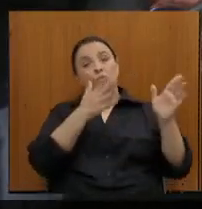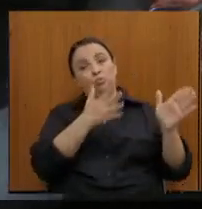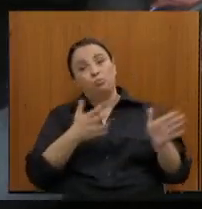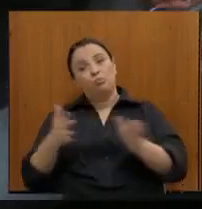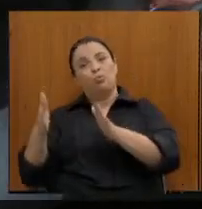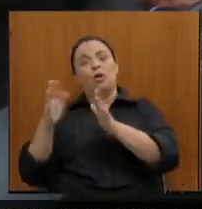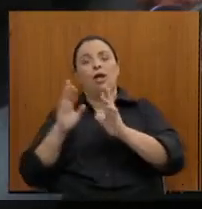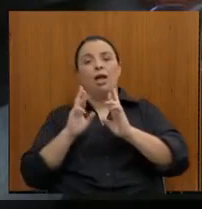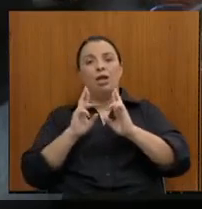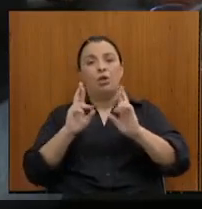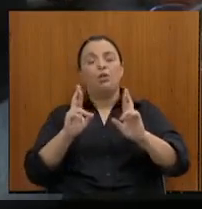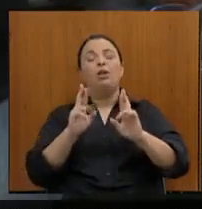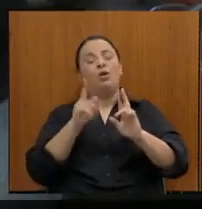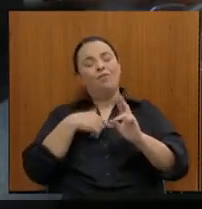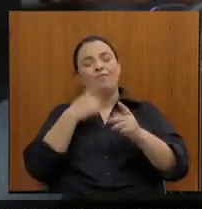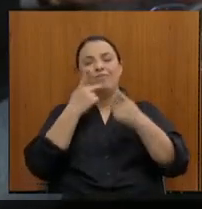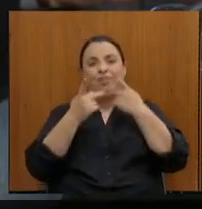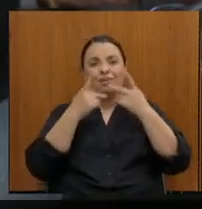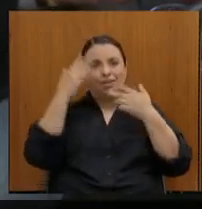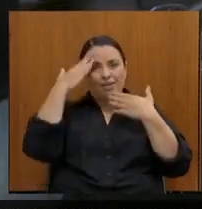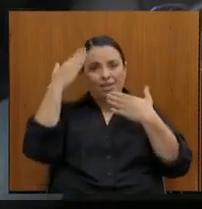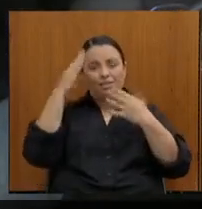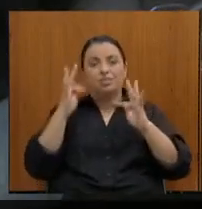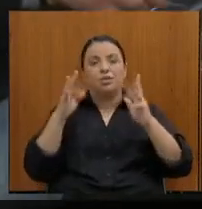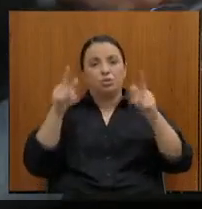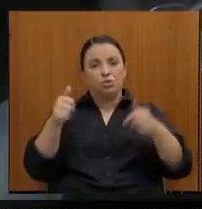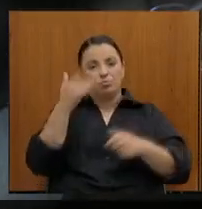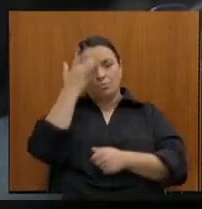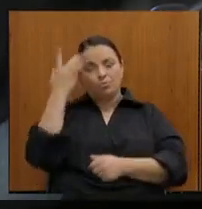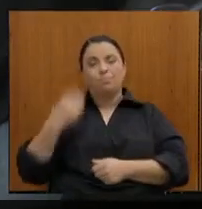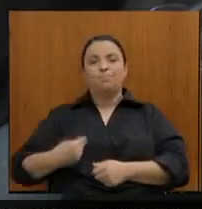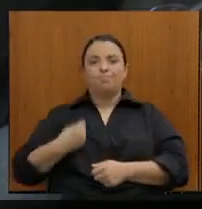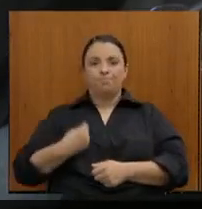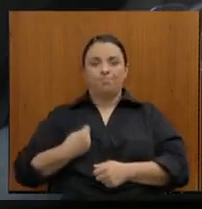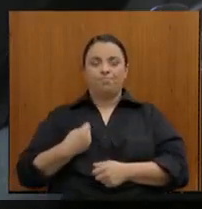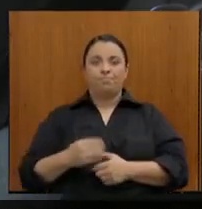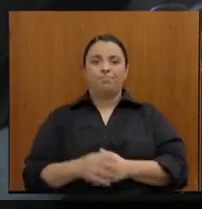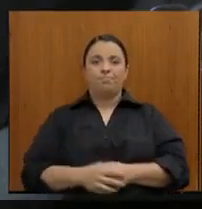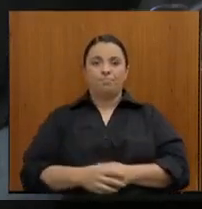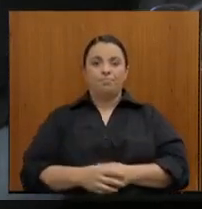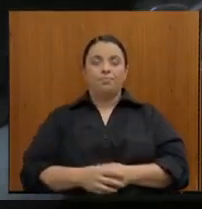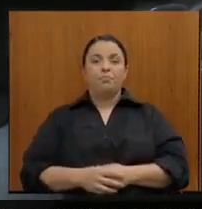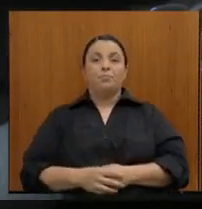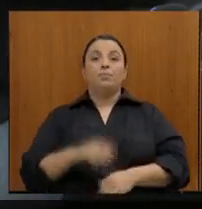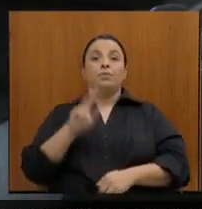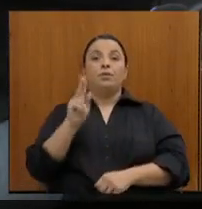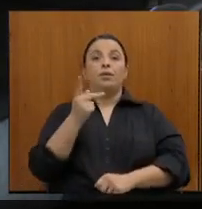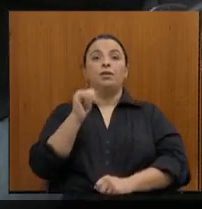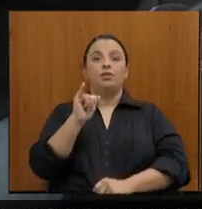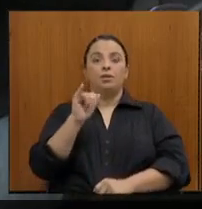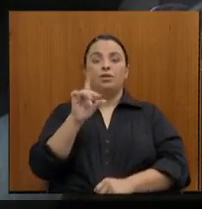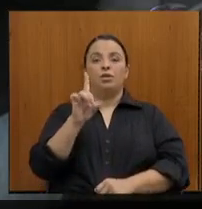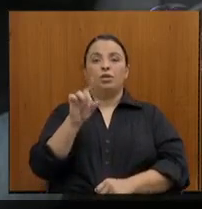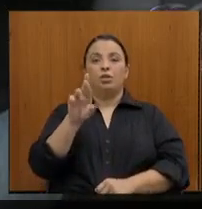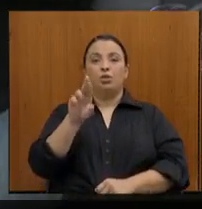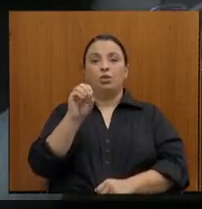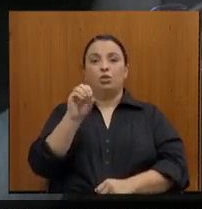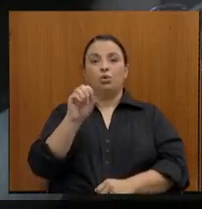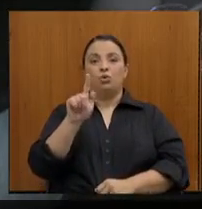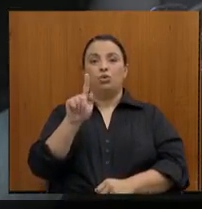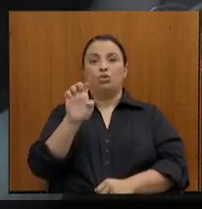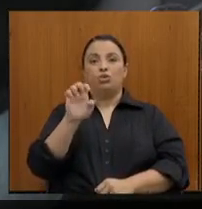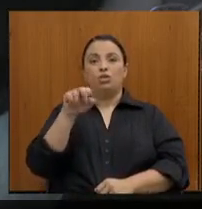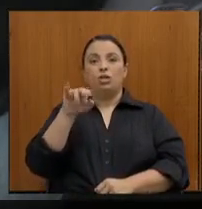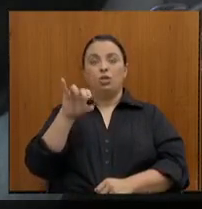nós vamos falando E agradecendo G1 o hidrogênio Verde em Minas Gerais a trilha do